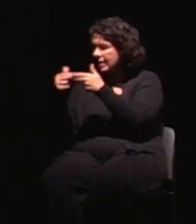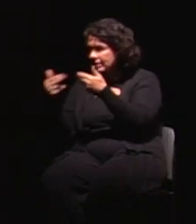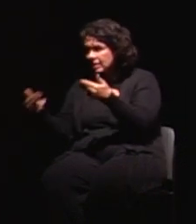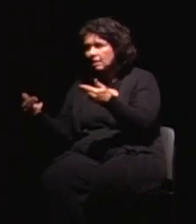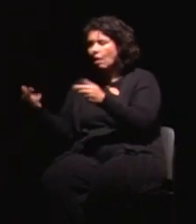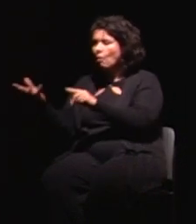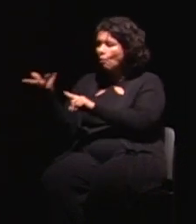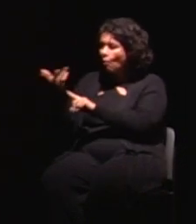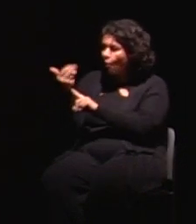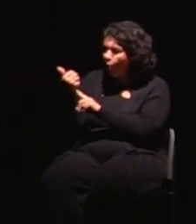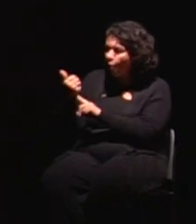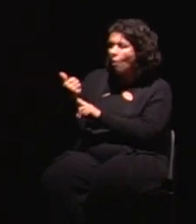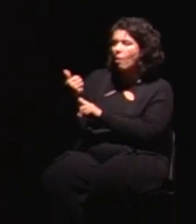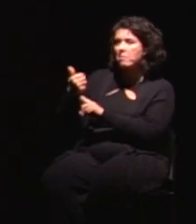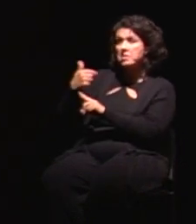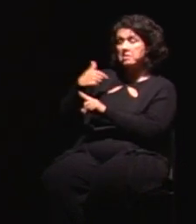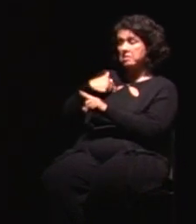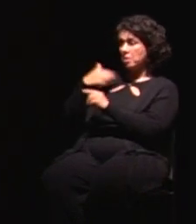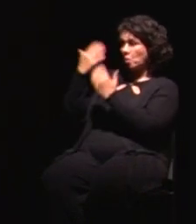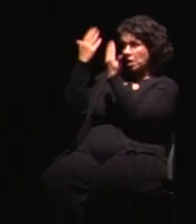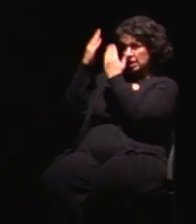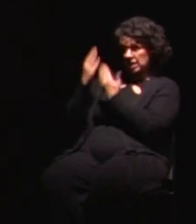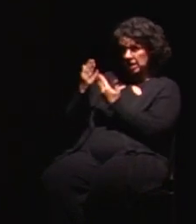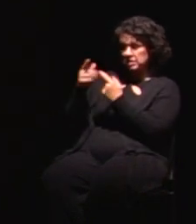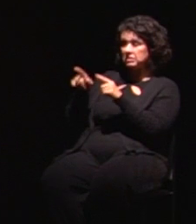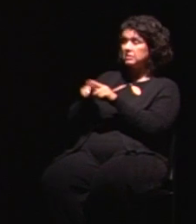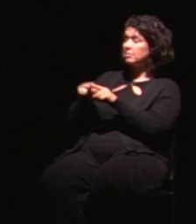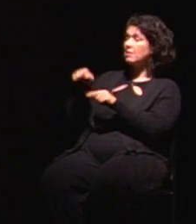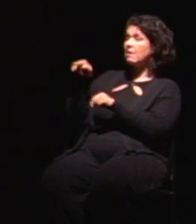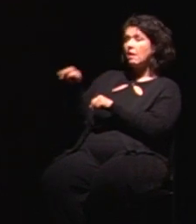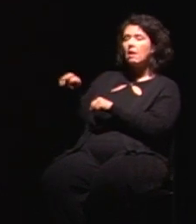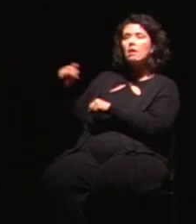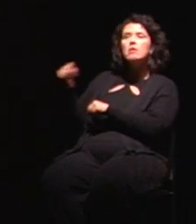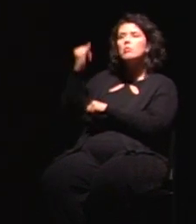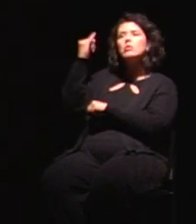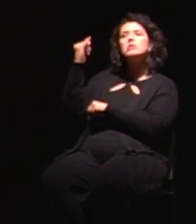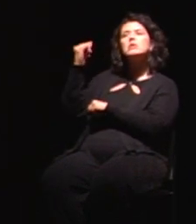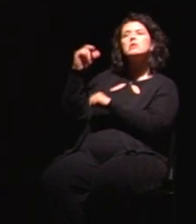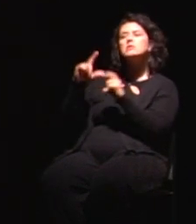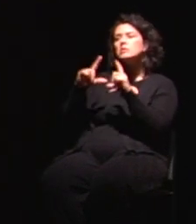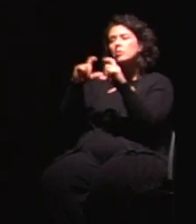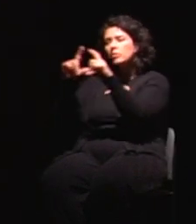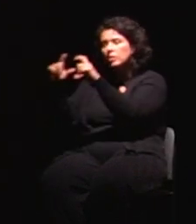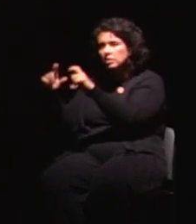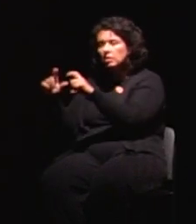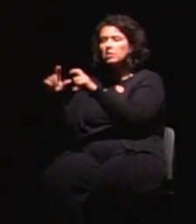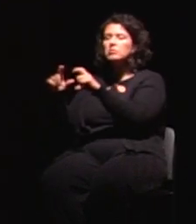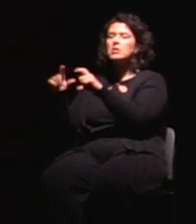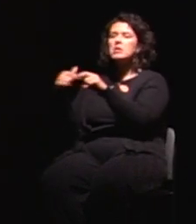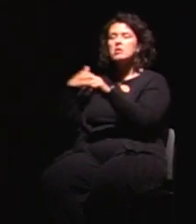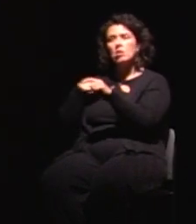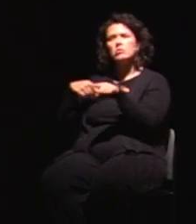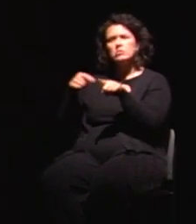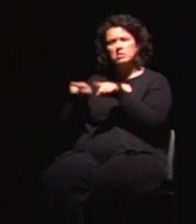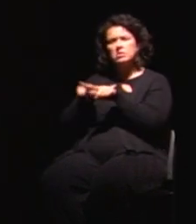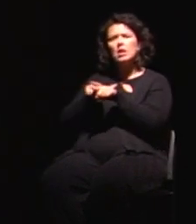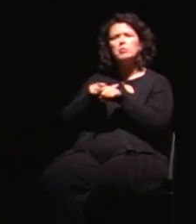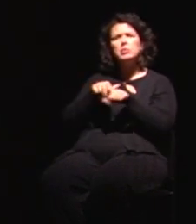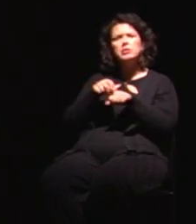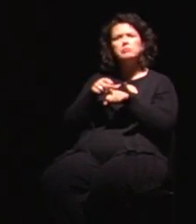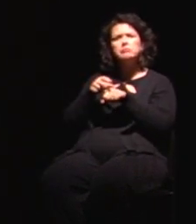sua importância como fotógrafa e como leitora da fotografia de outros,